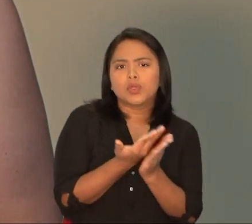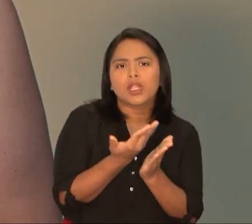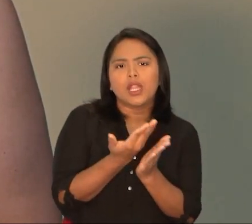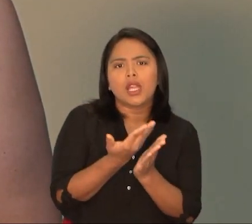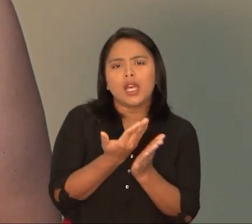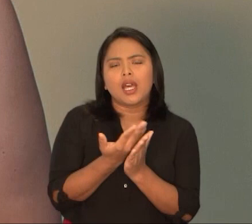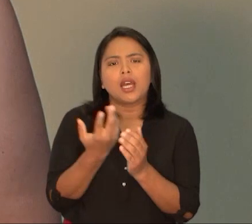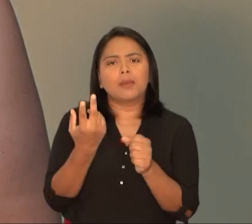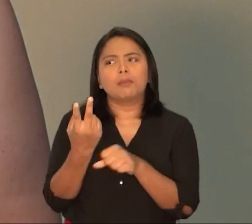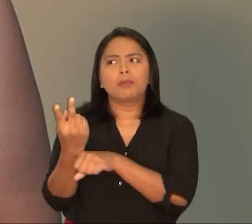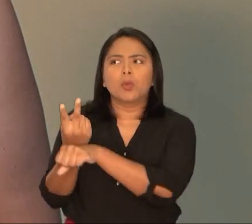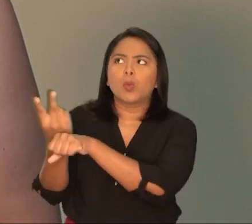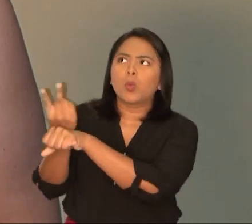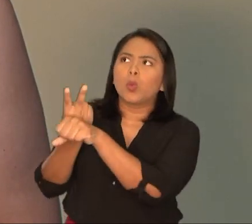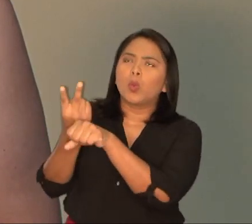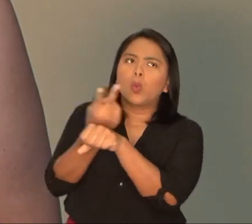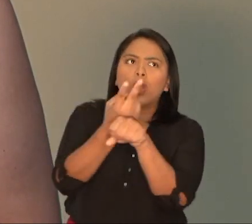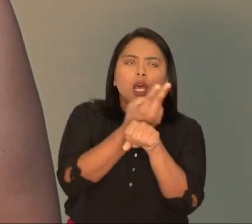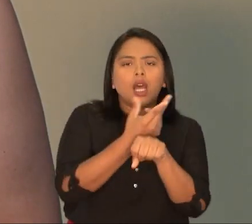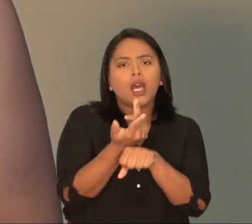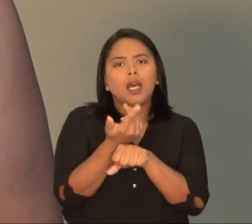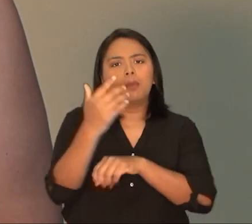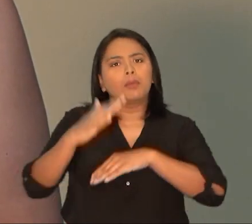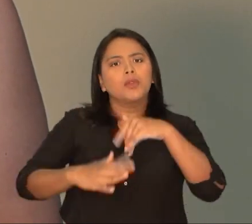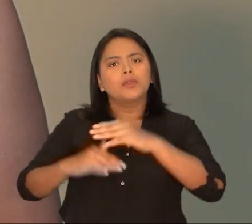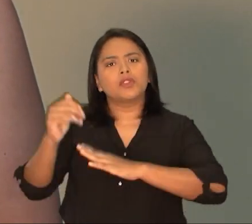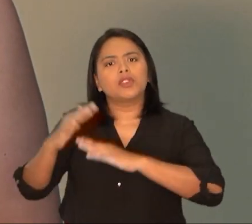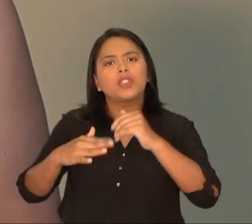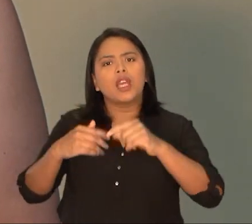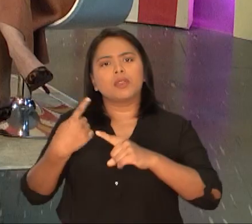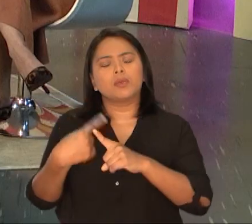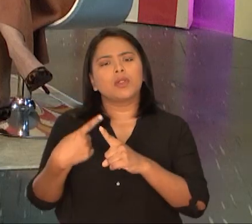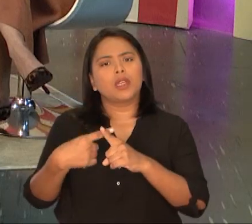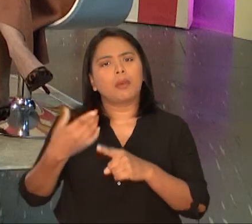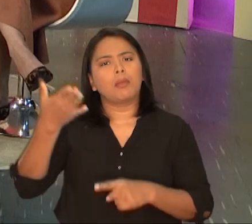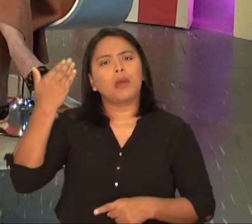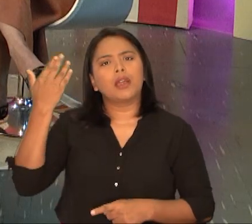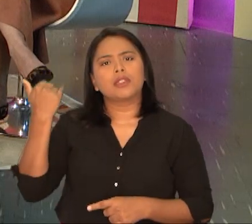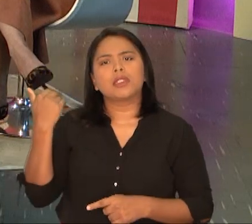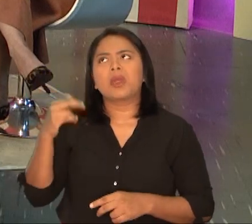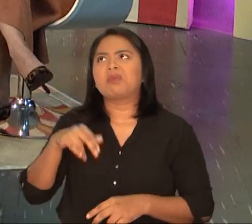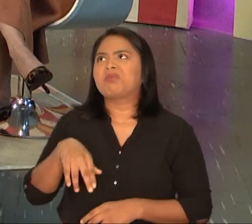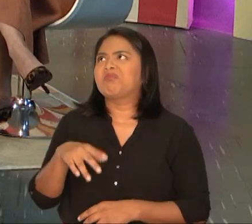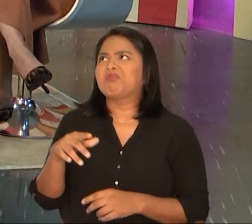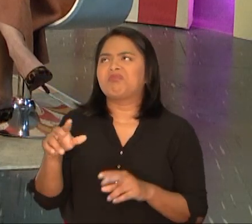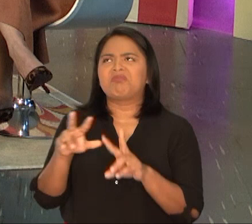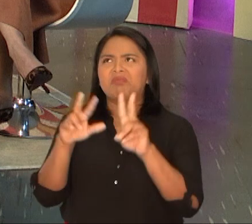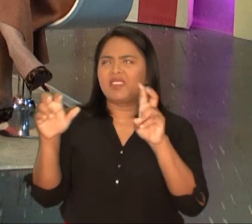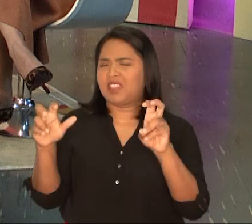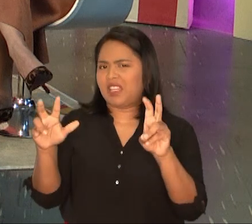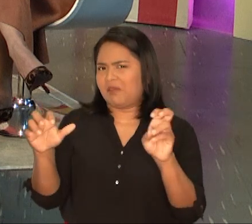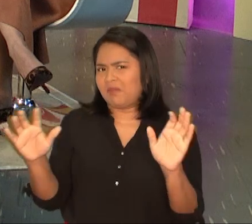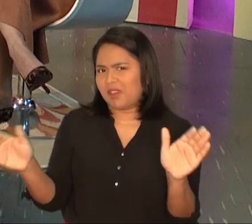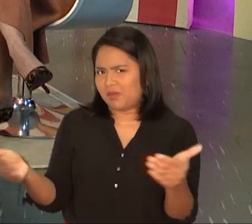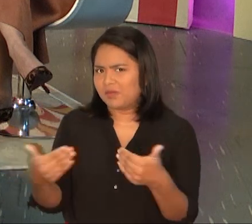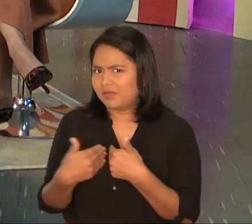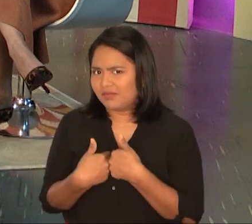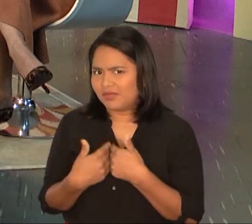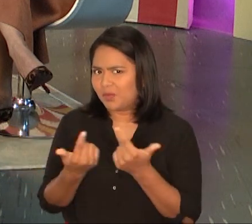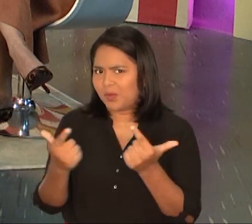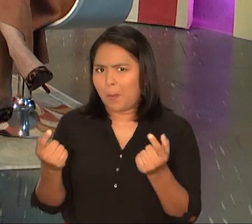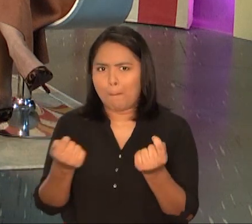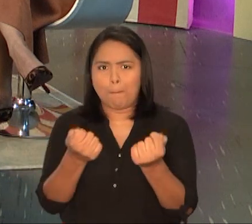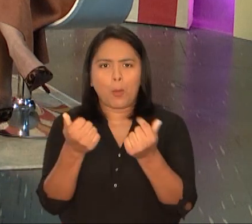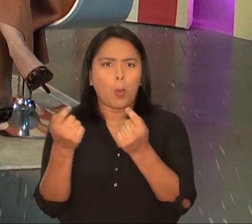outros profissionais, porque naquela época não se falava sobre autismo. A informação era pouca, né?